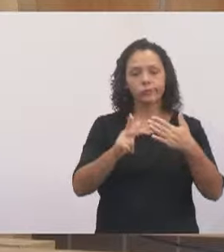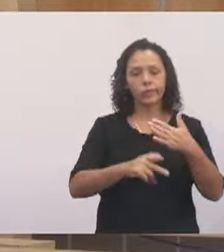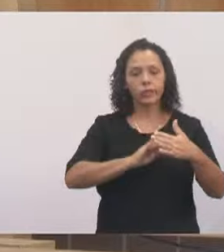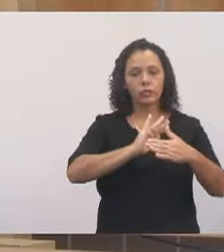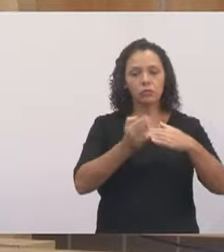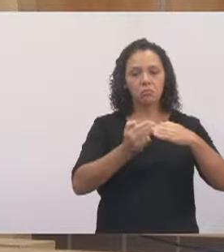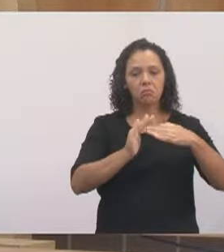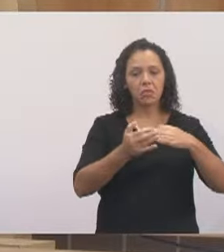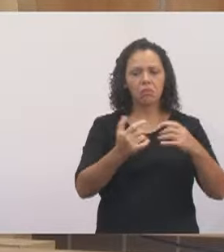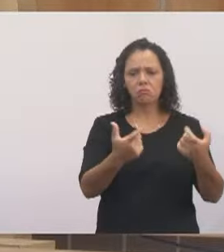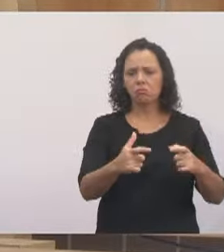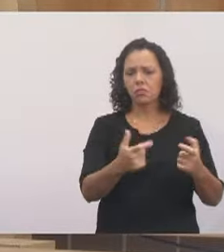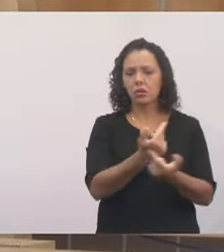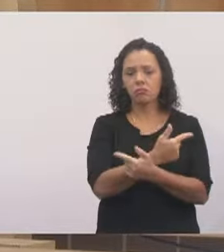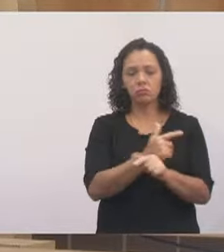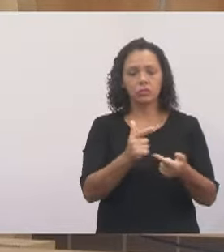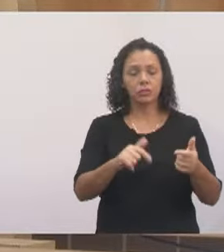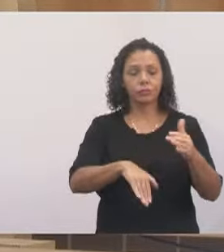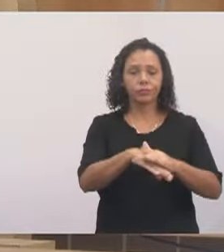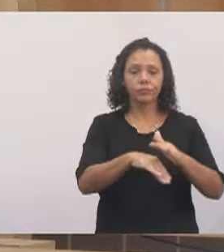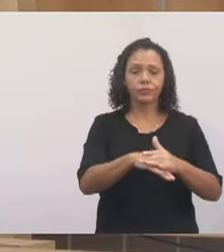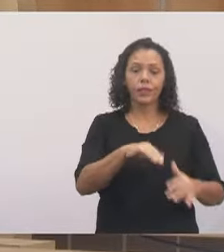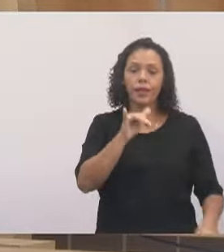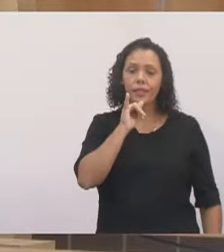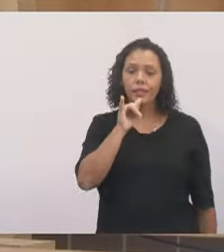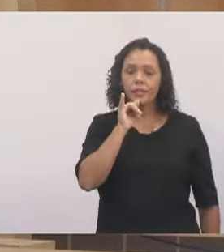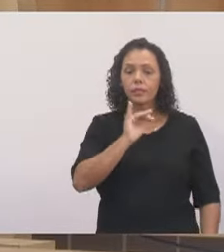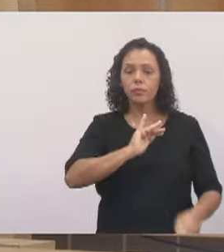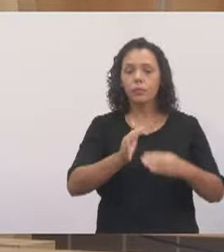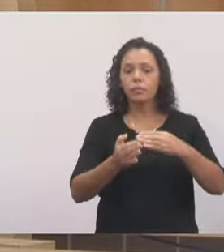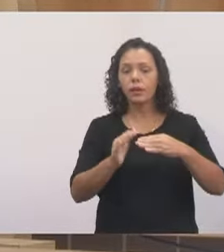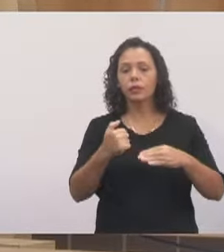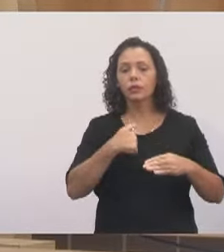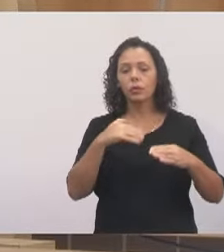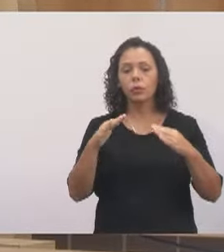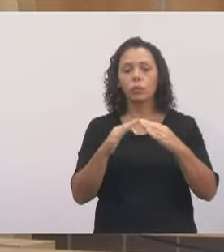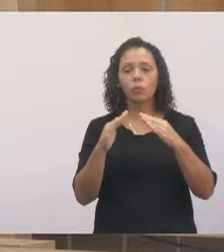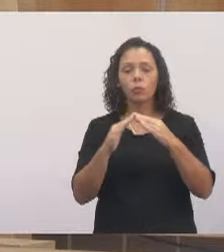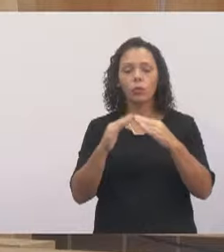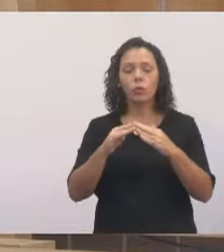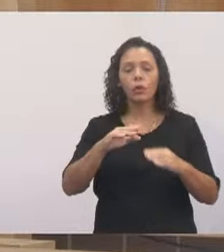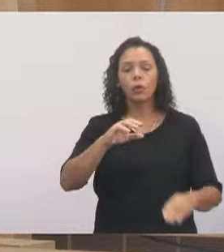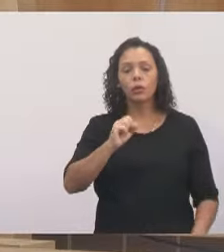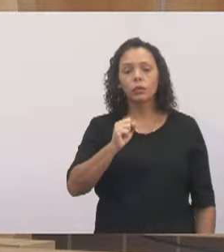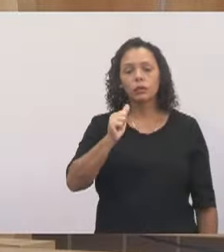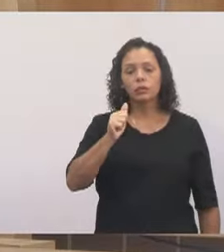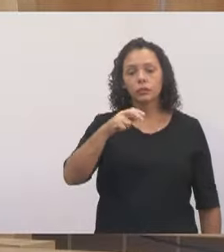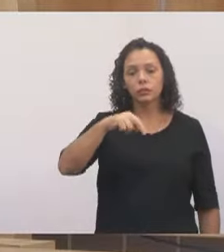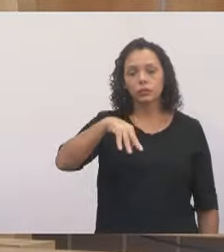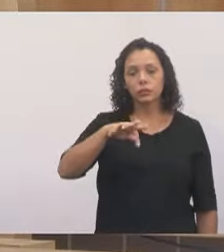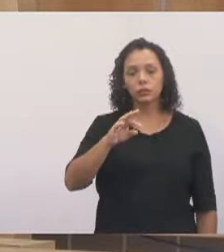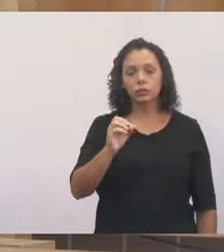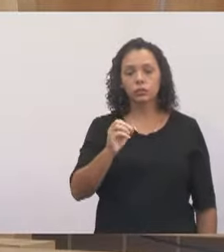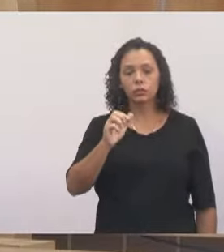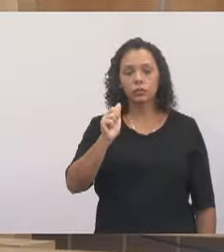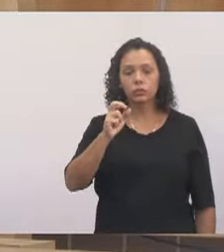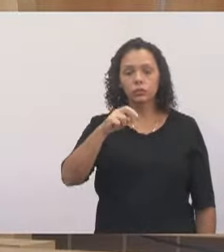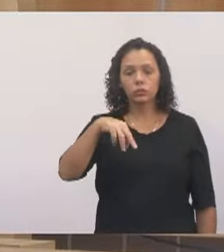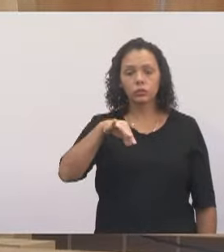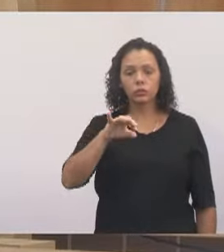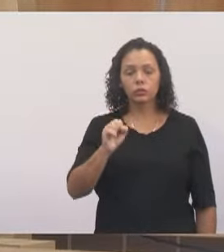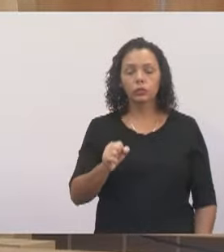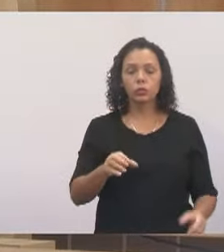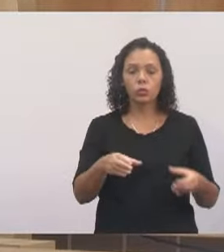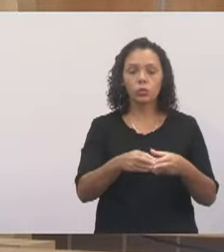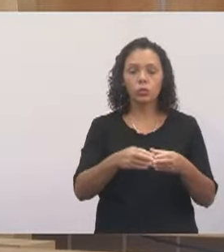campo de futebol. Eu quero dar um exemplo, um Parque Santo Antônio, né, onde eu moro, né, ali tem o time do PSA que foi campeão o ano passado,